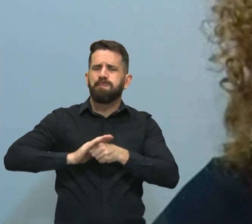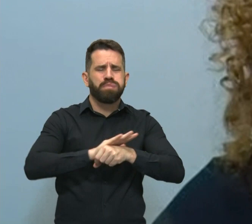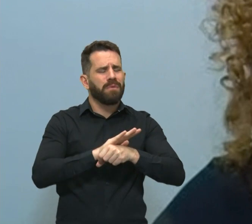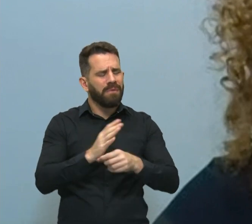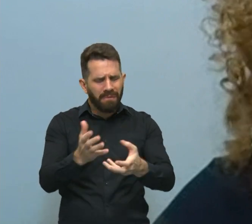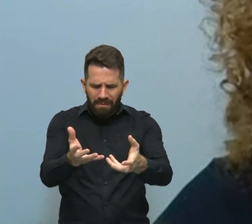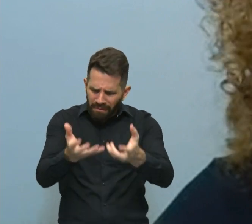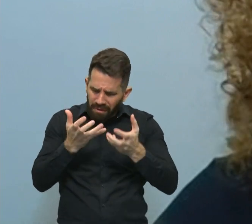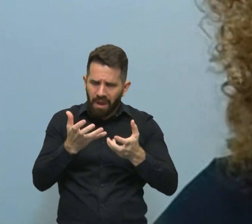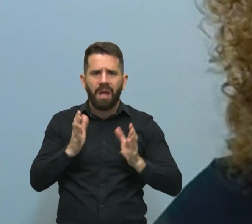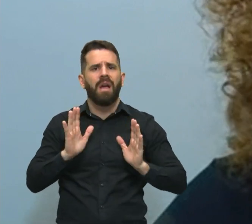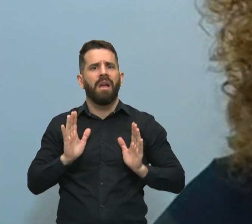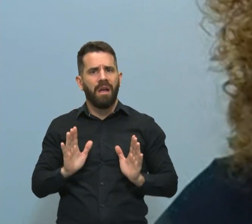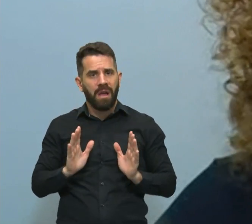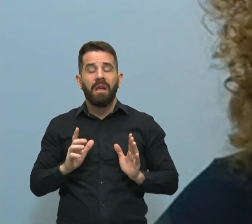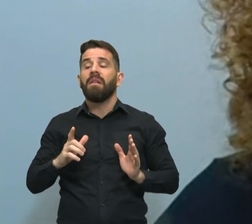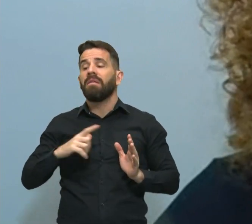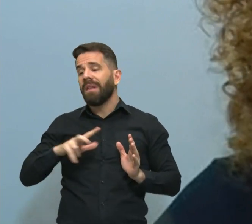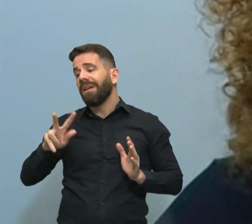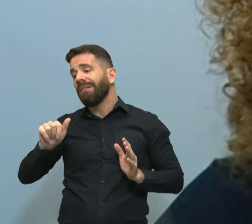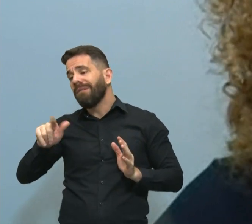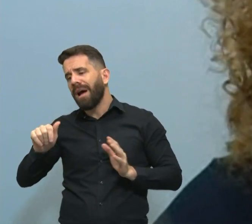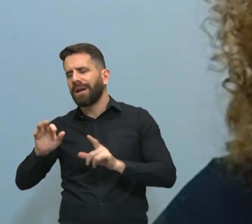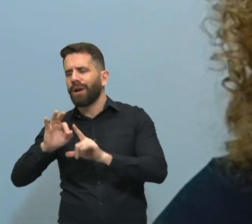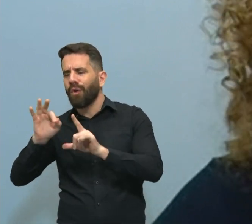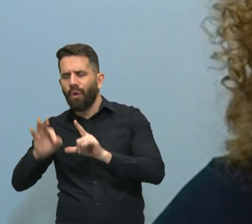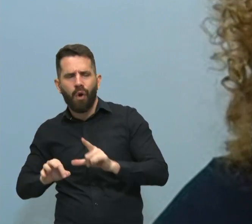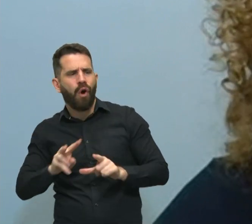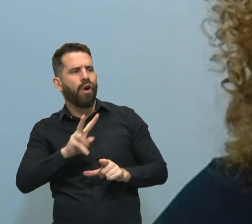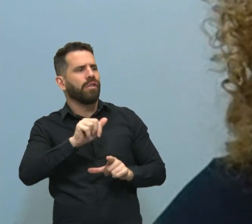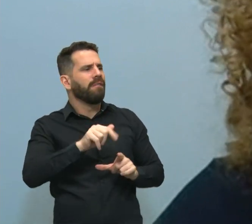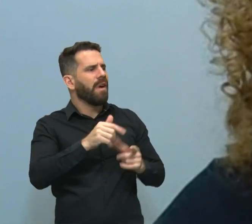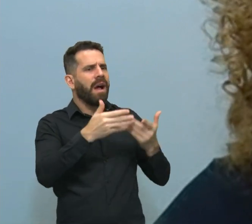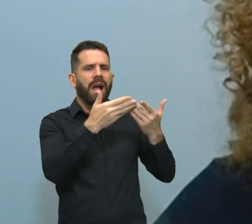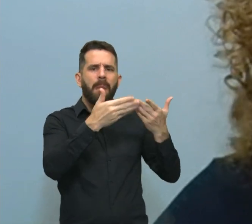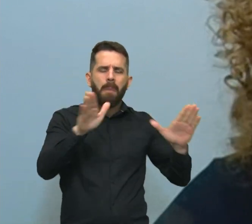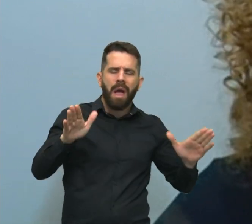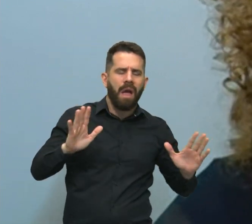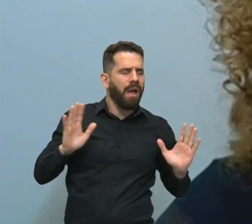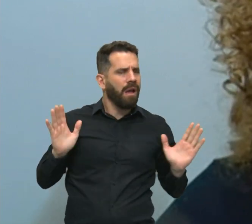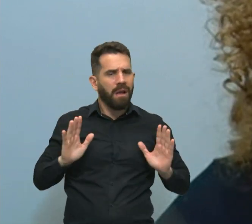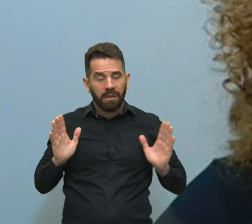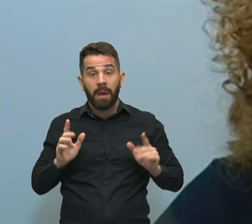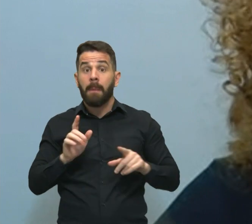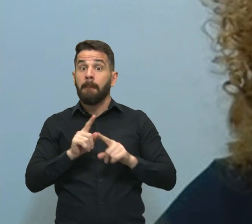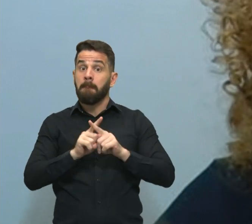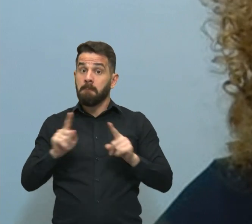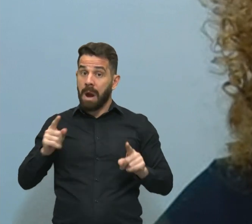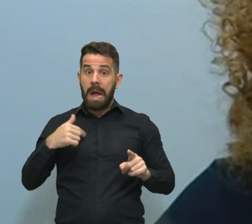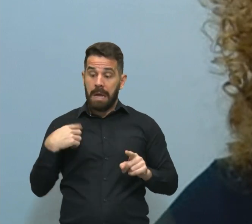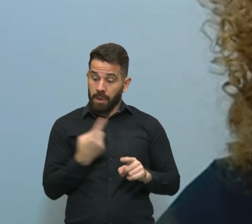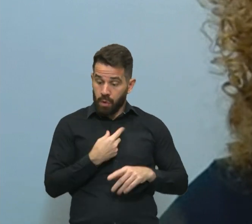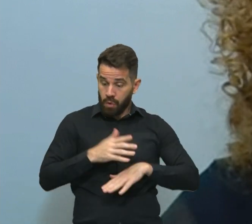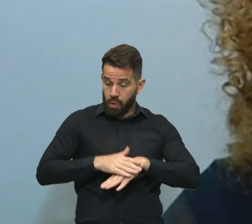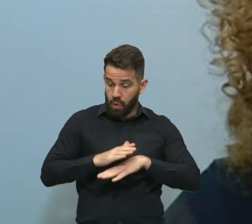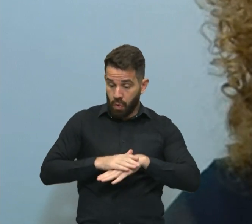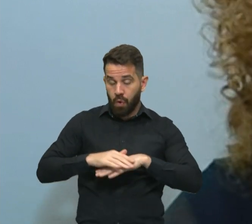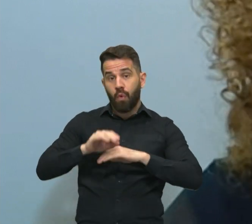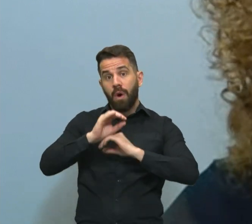concorrência, quanto essas reservadas para o sistema de cotas, e todo esse cuidado que é tomado no momento